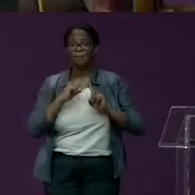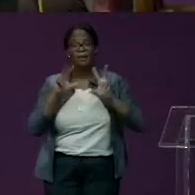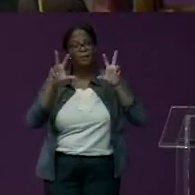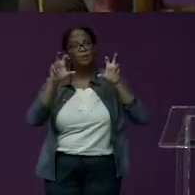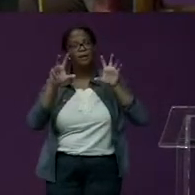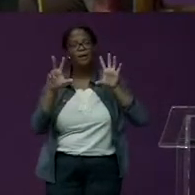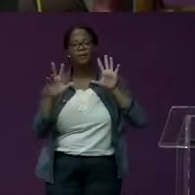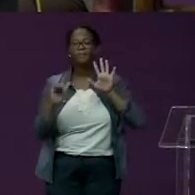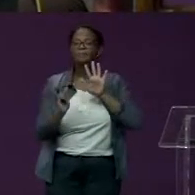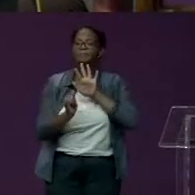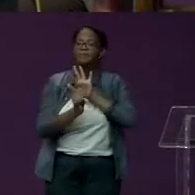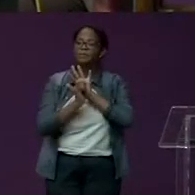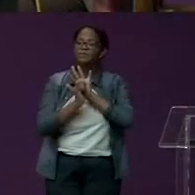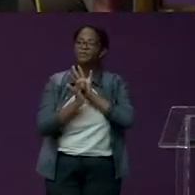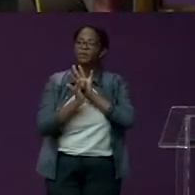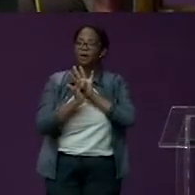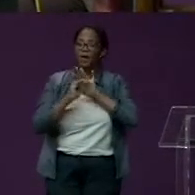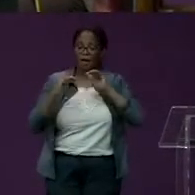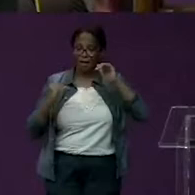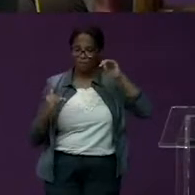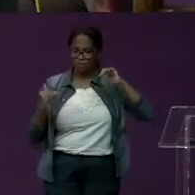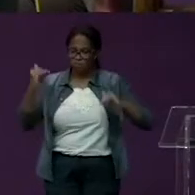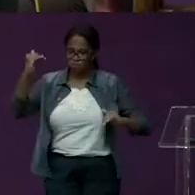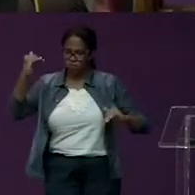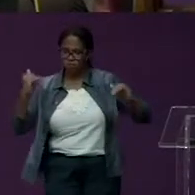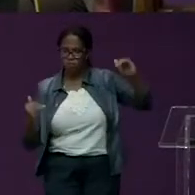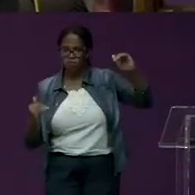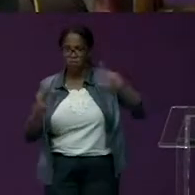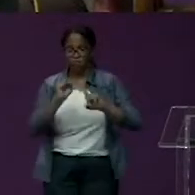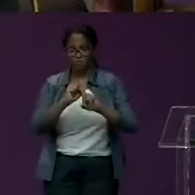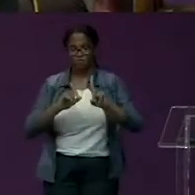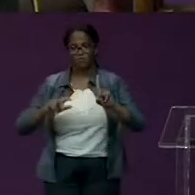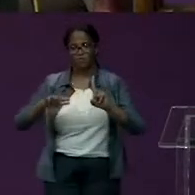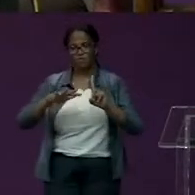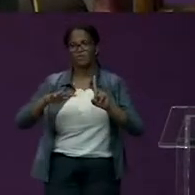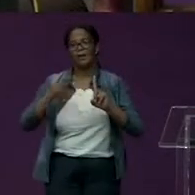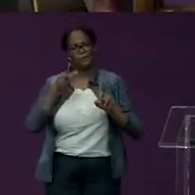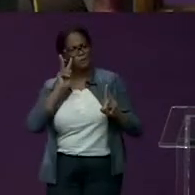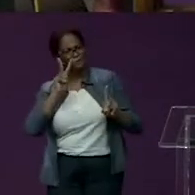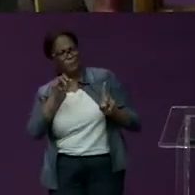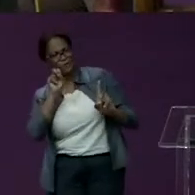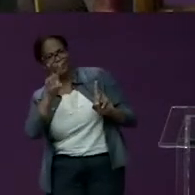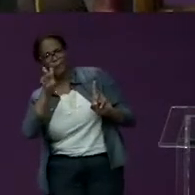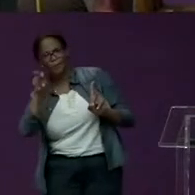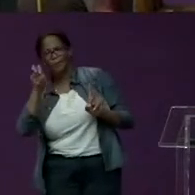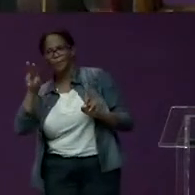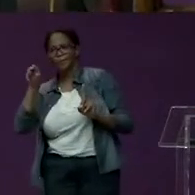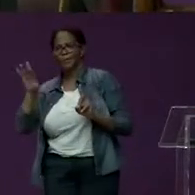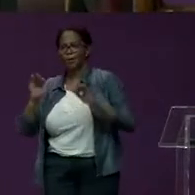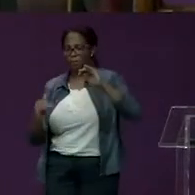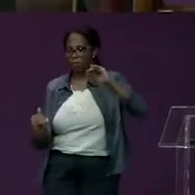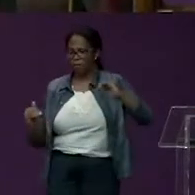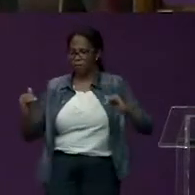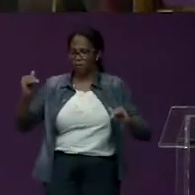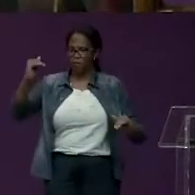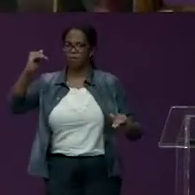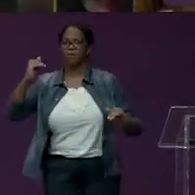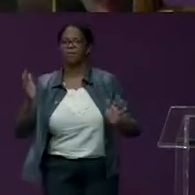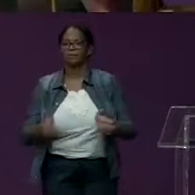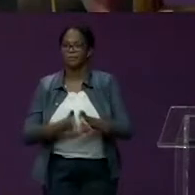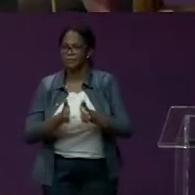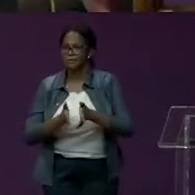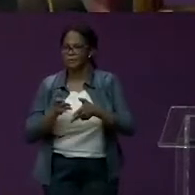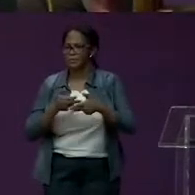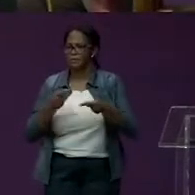identidades, né, não apenas a desigualdade social clássica, né, a desigualdade de classes, mas onde aparecem todas